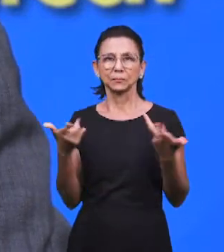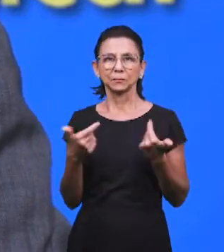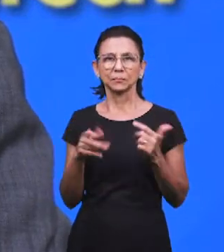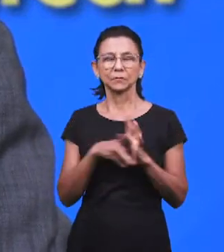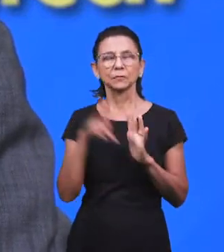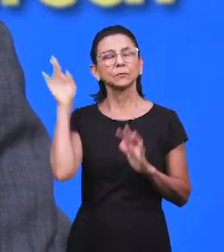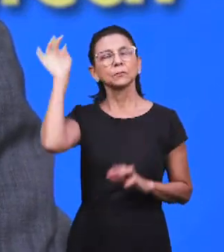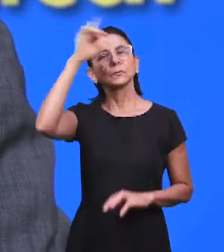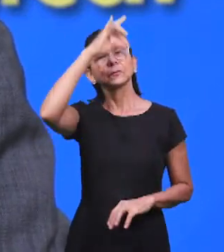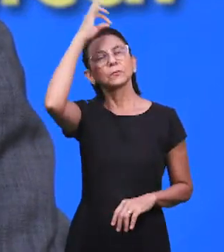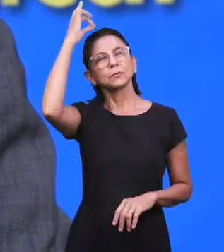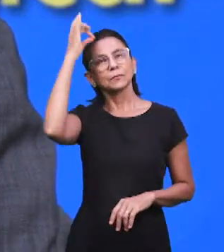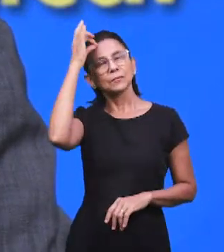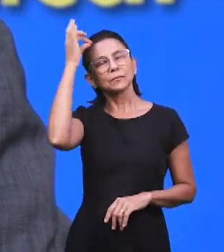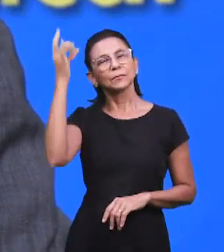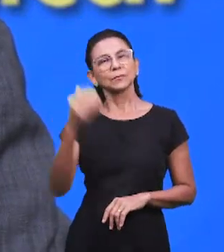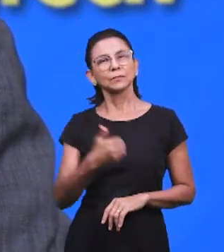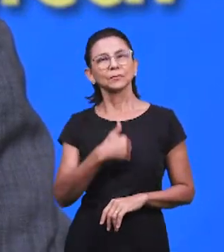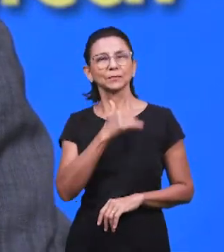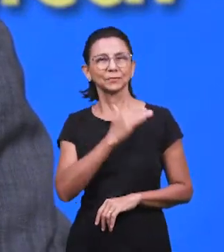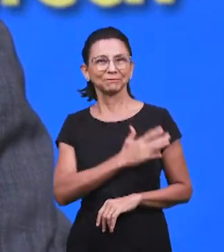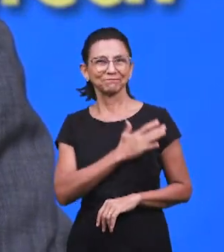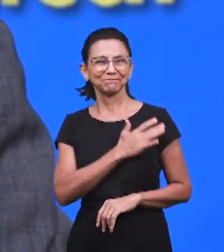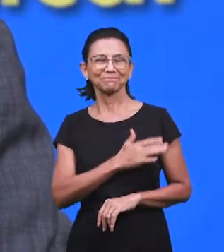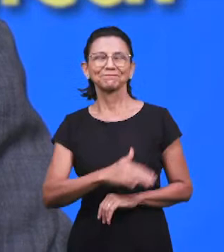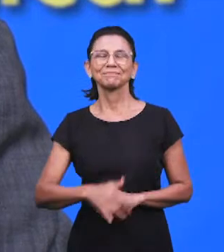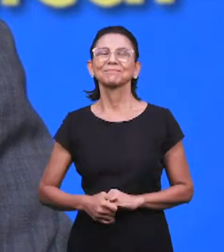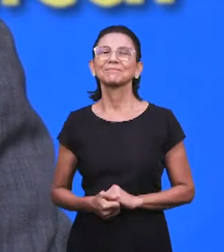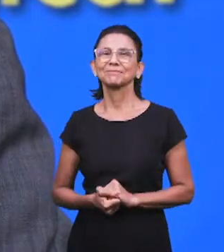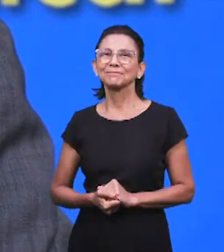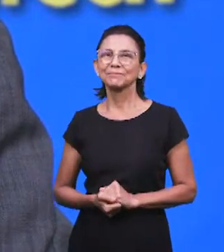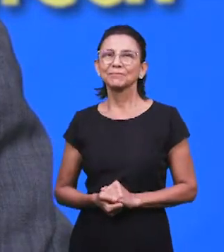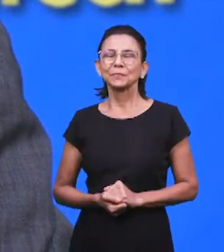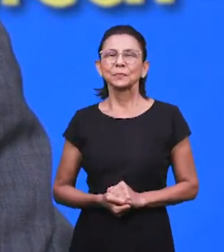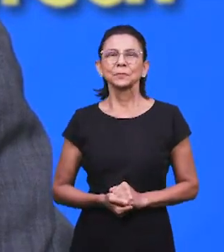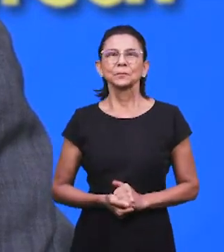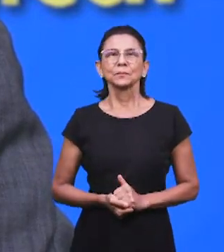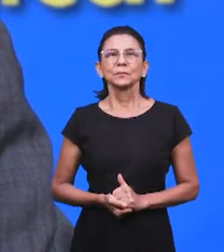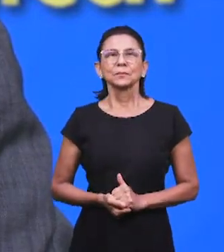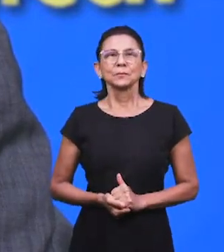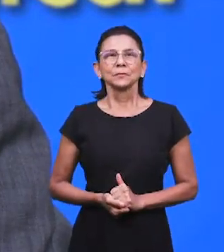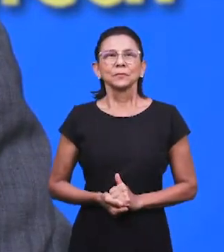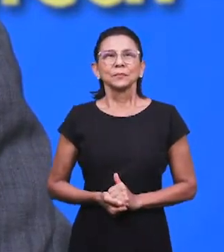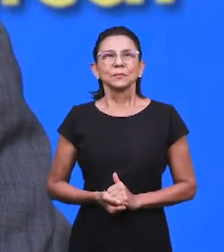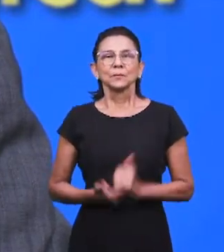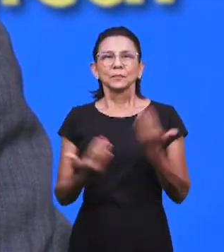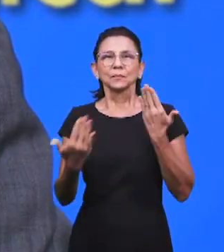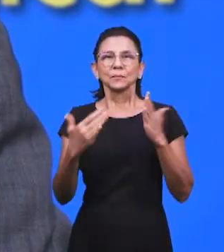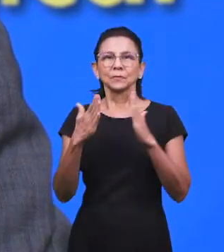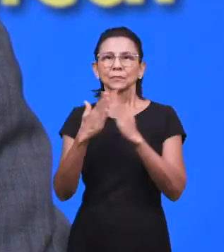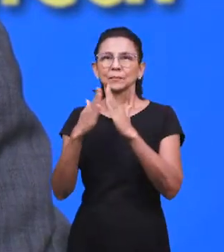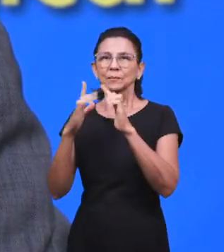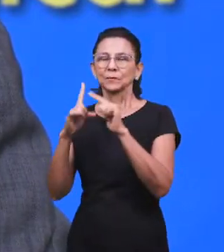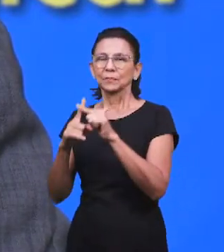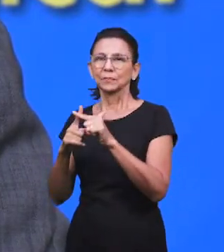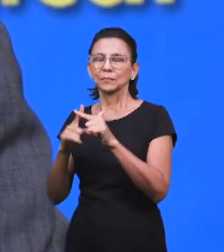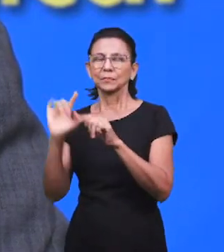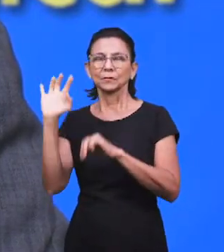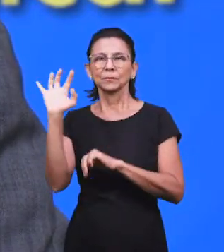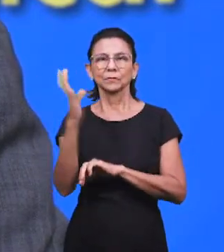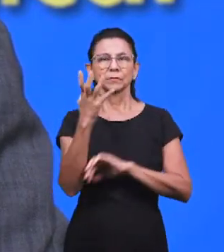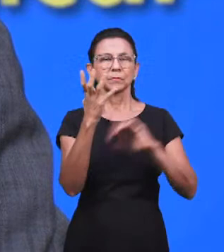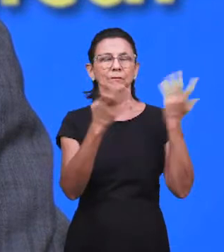gloriosa do Espírito Santo em nossas vidas, né? Falando exatamente da igreja como jardim fechado